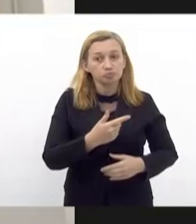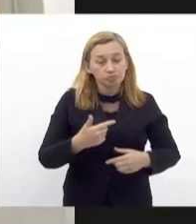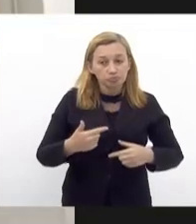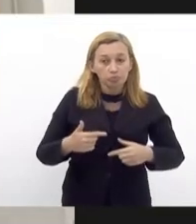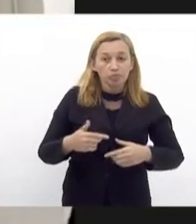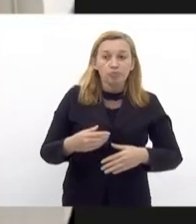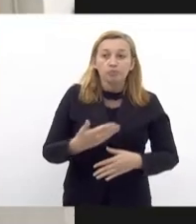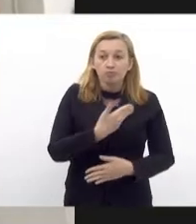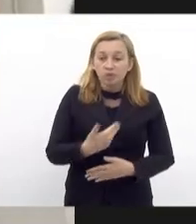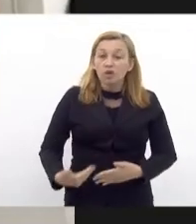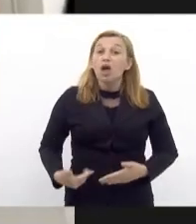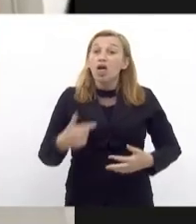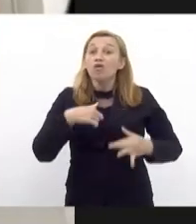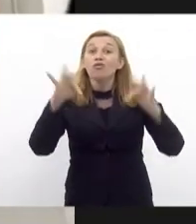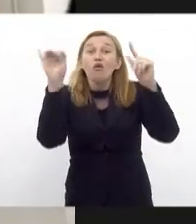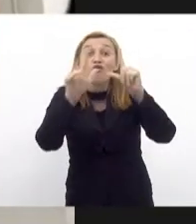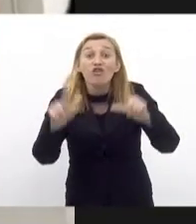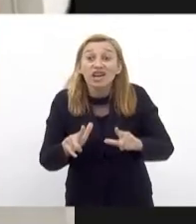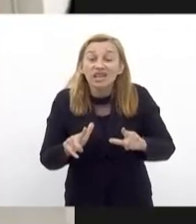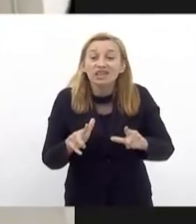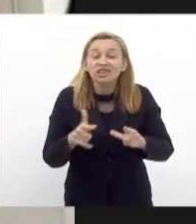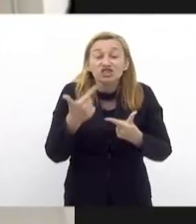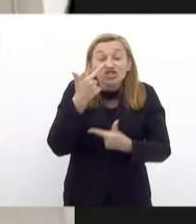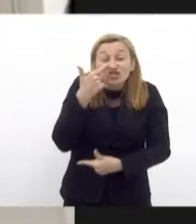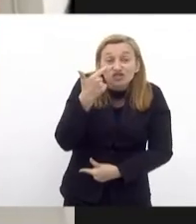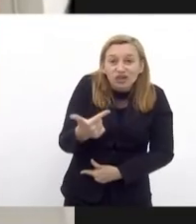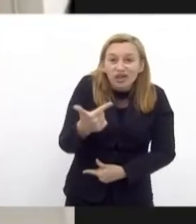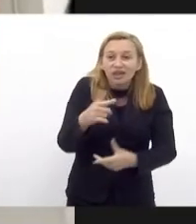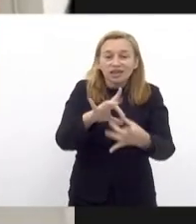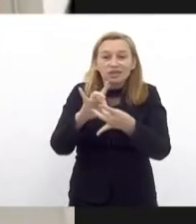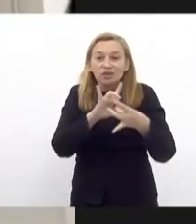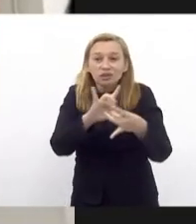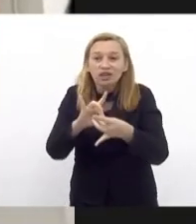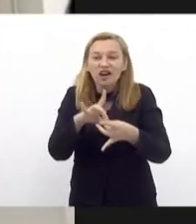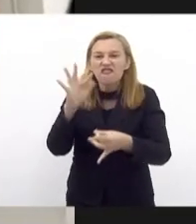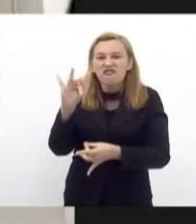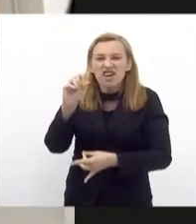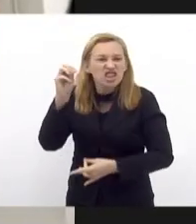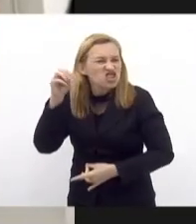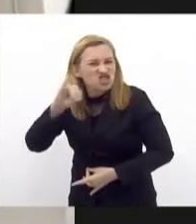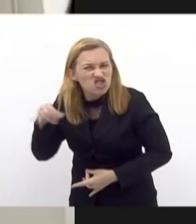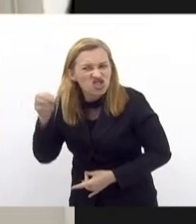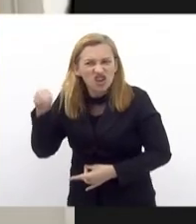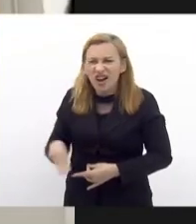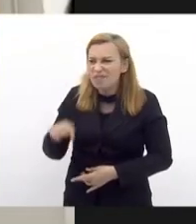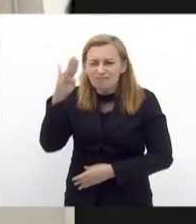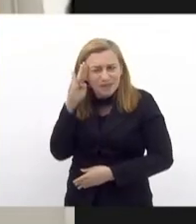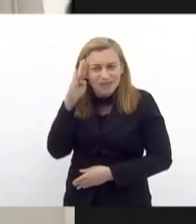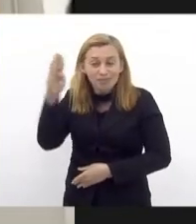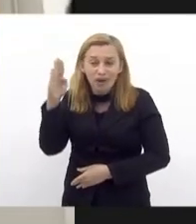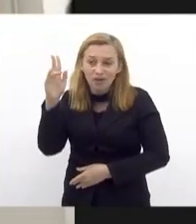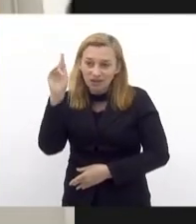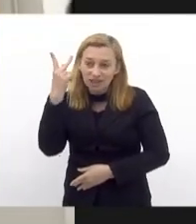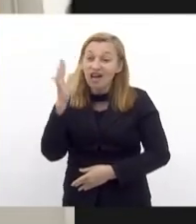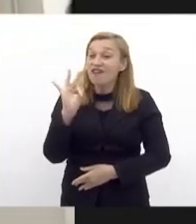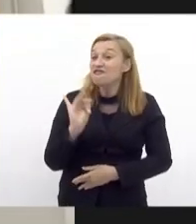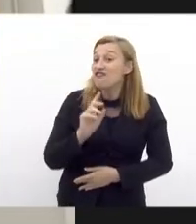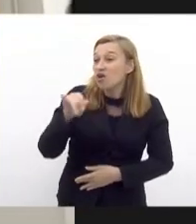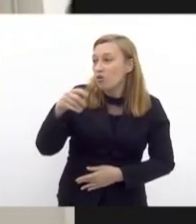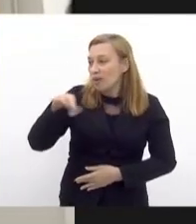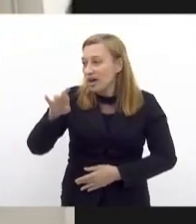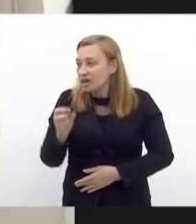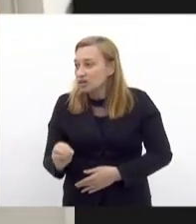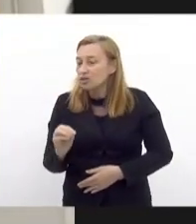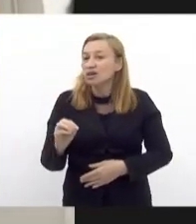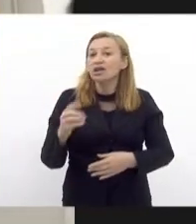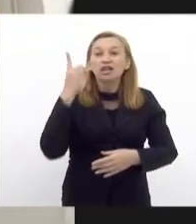Então, eu estou muito feliz de assistir essa união. A Firjan é fundamental nessa história, né? A FEComércio, os